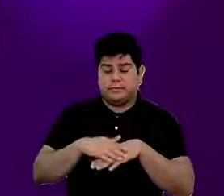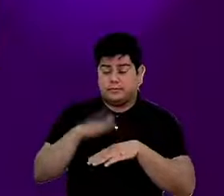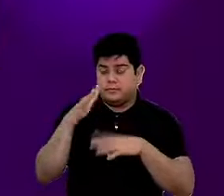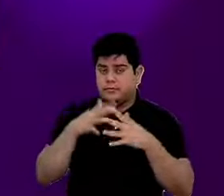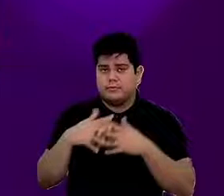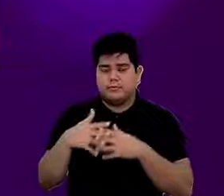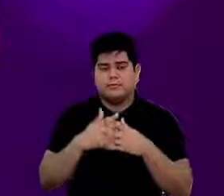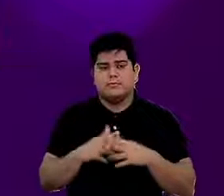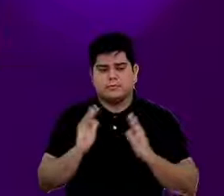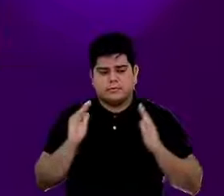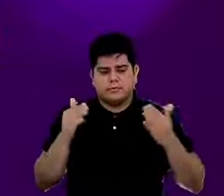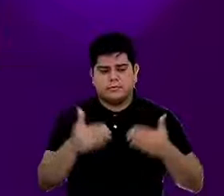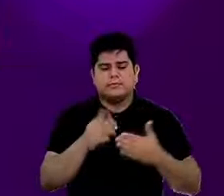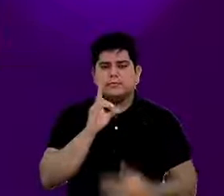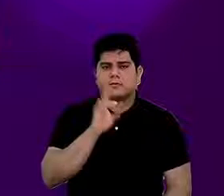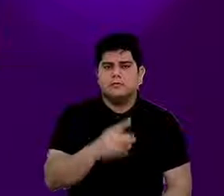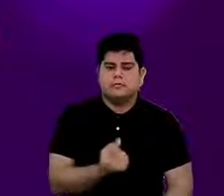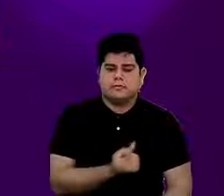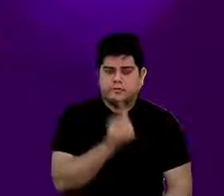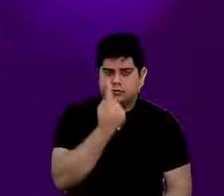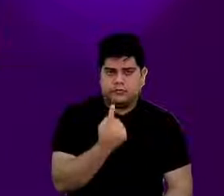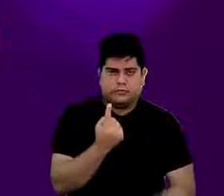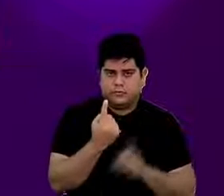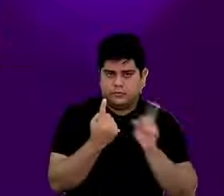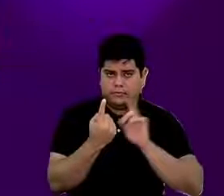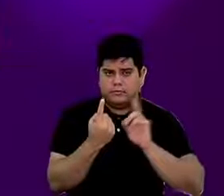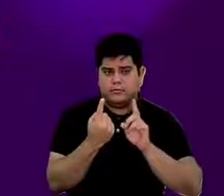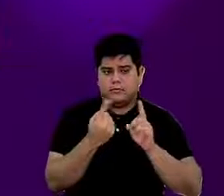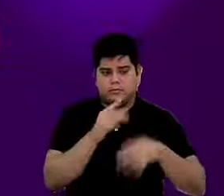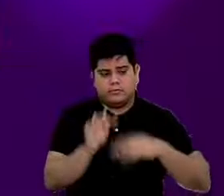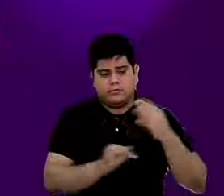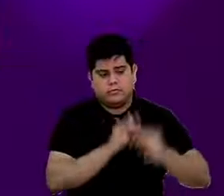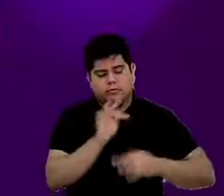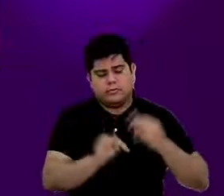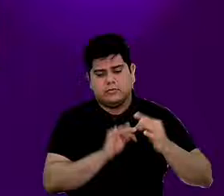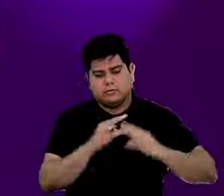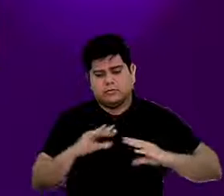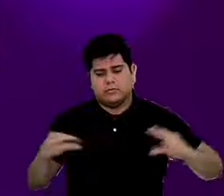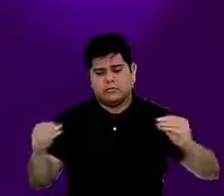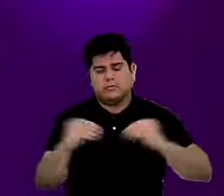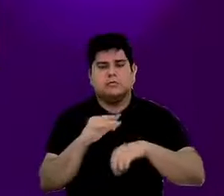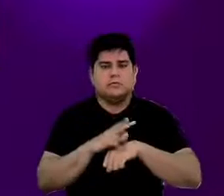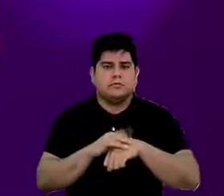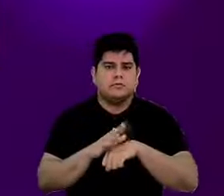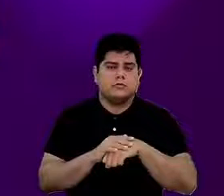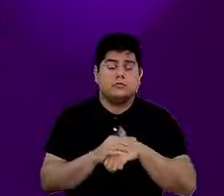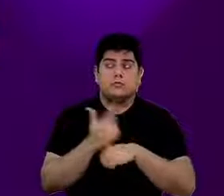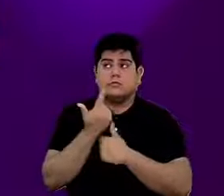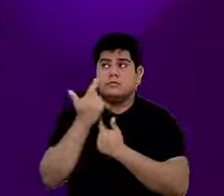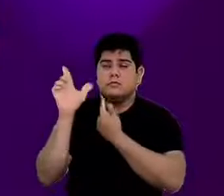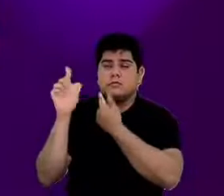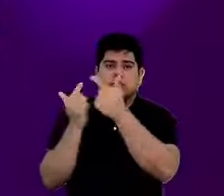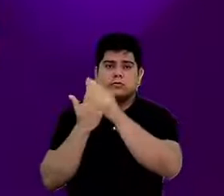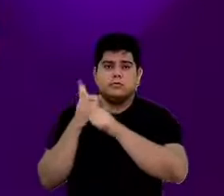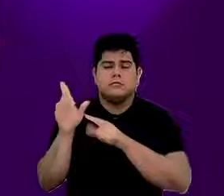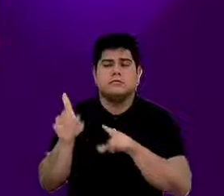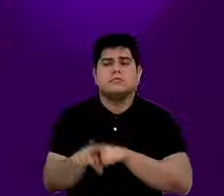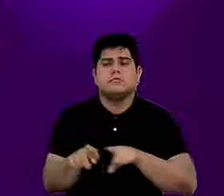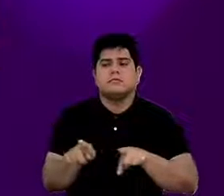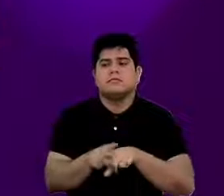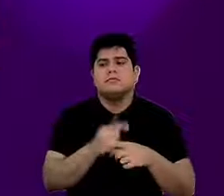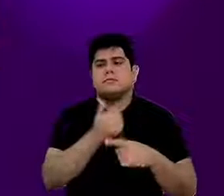vão focar não só numa condição específica, mas num tratamento do doente como um todo, em que outras especialidades e também